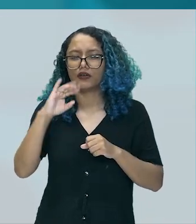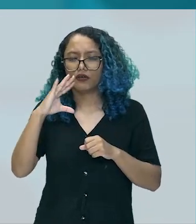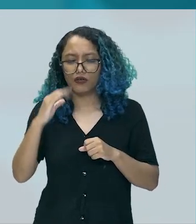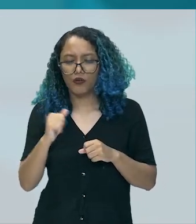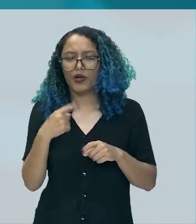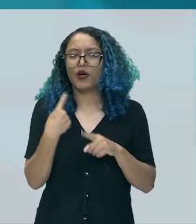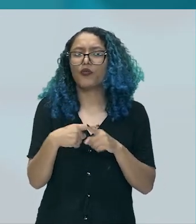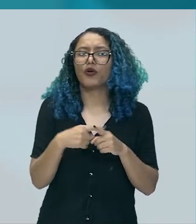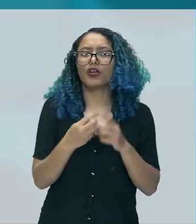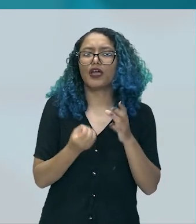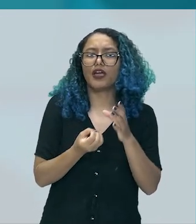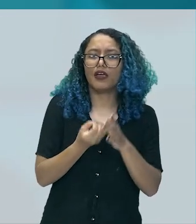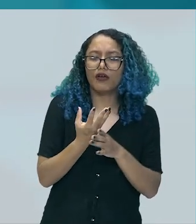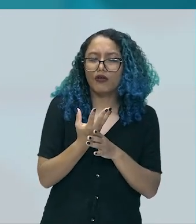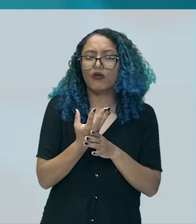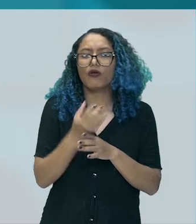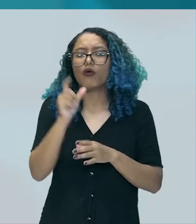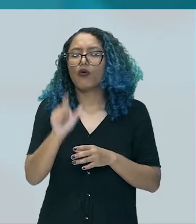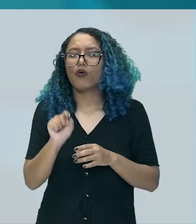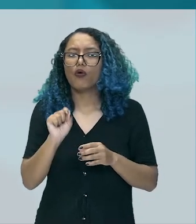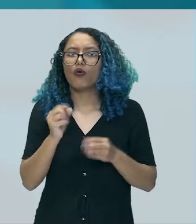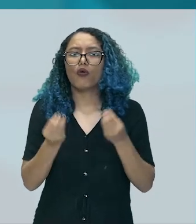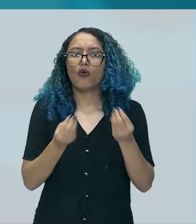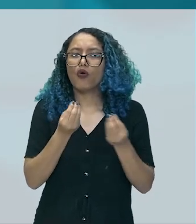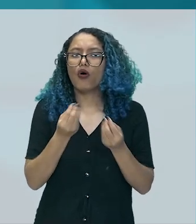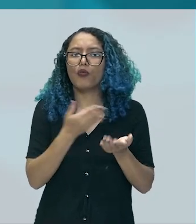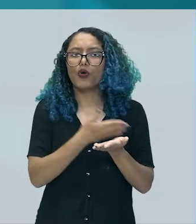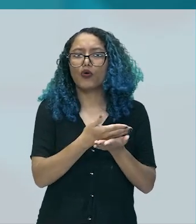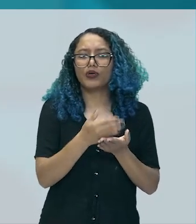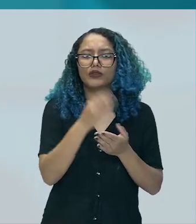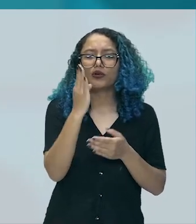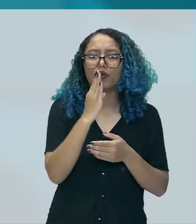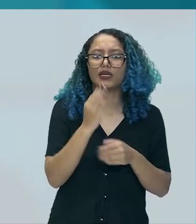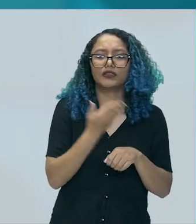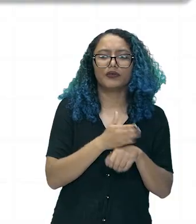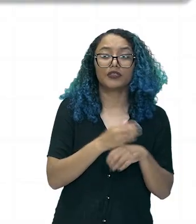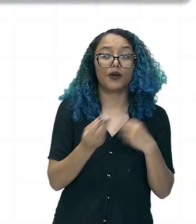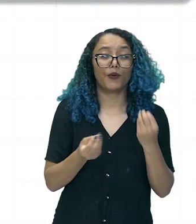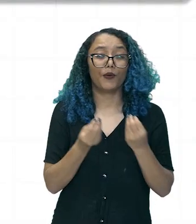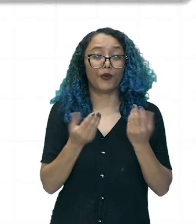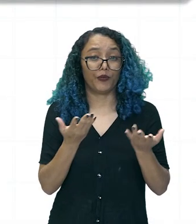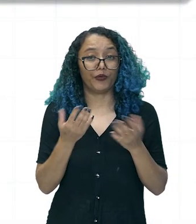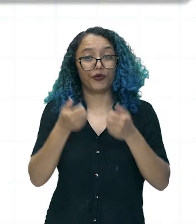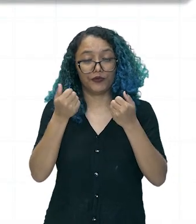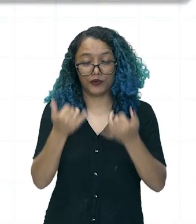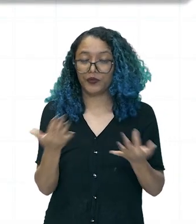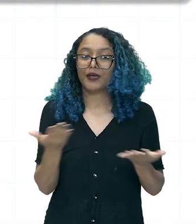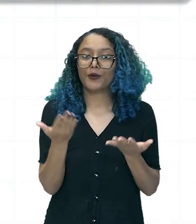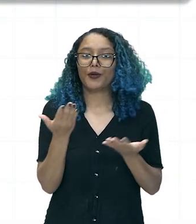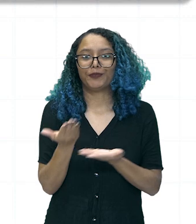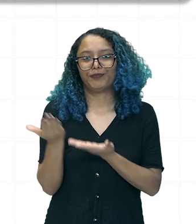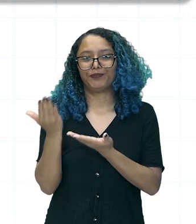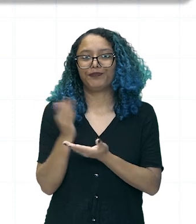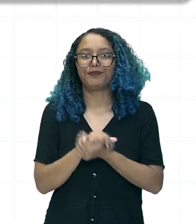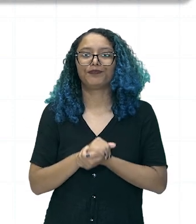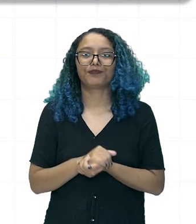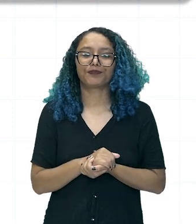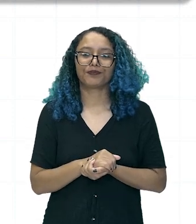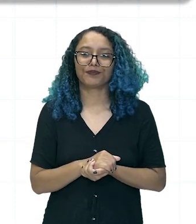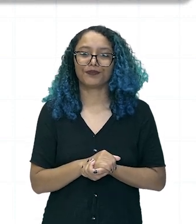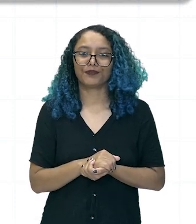o uso de oxigênio do ar na produção de energia do músculo. Uma grande quantidade de grupos musculares